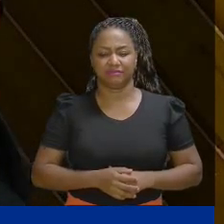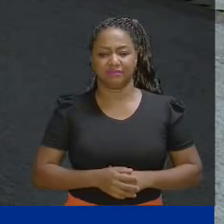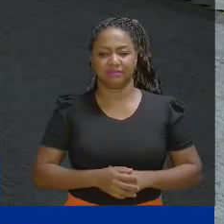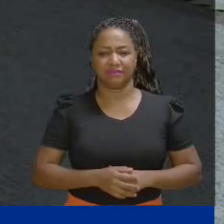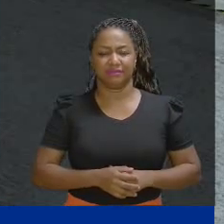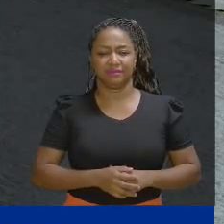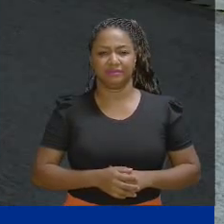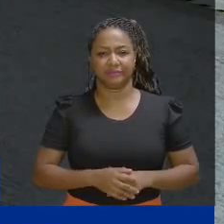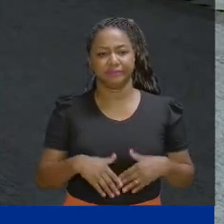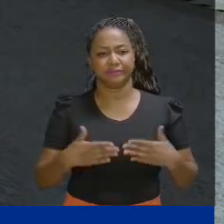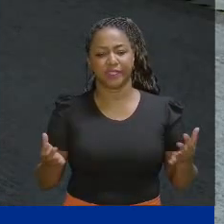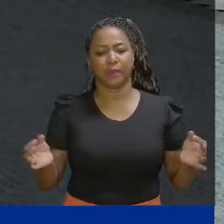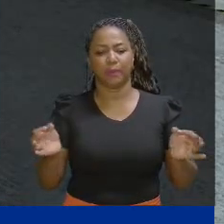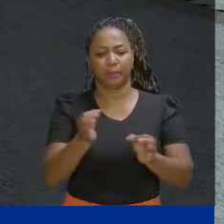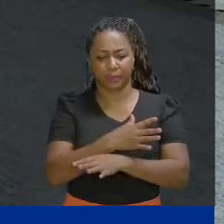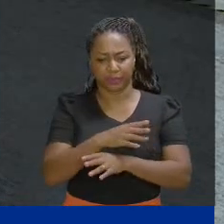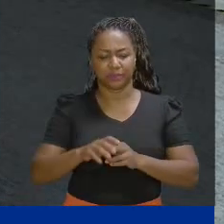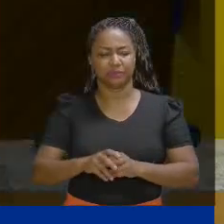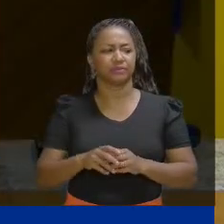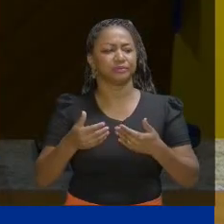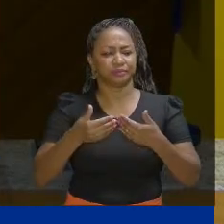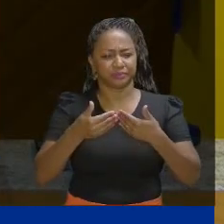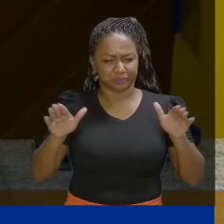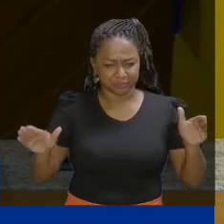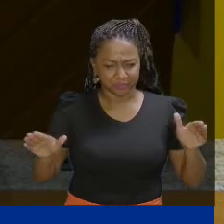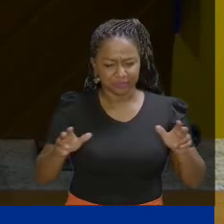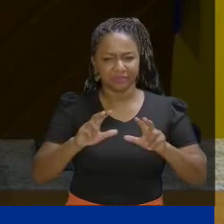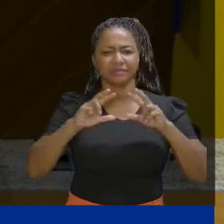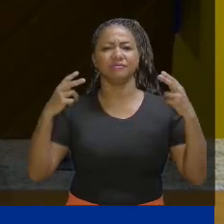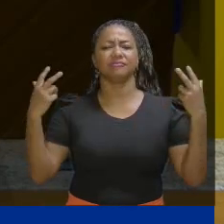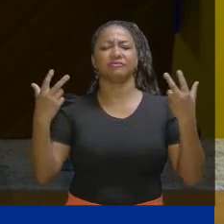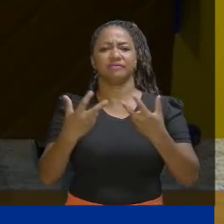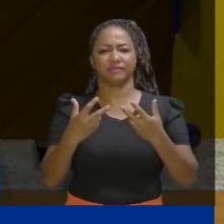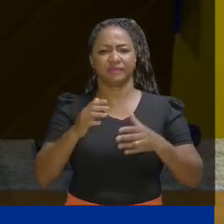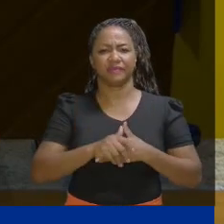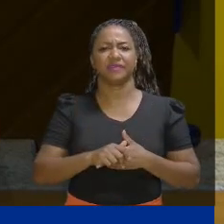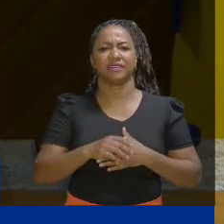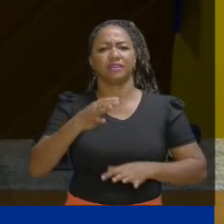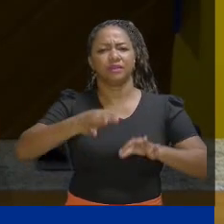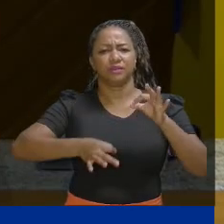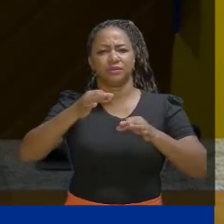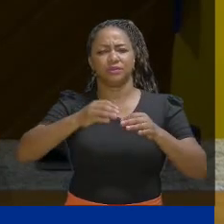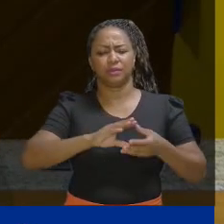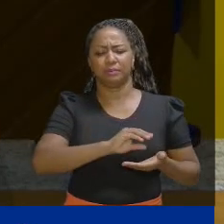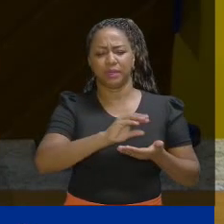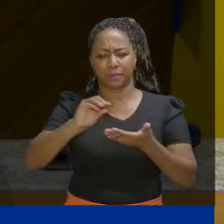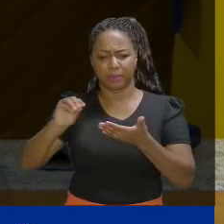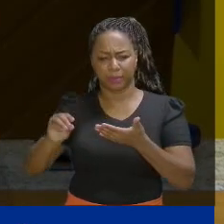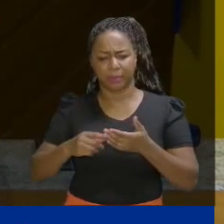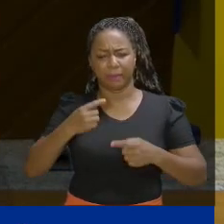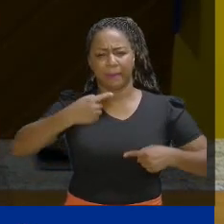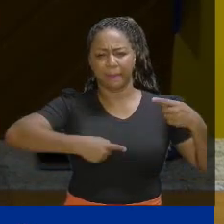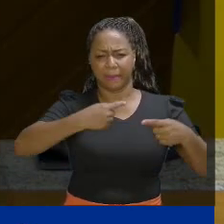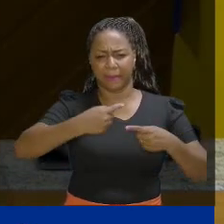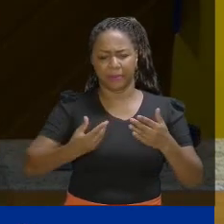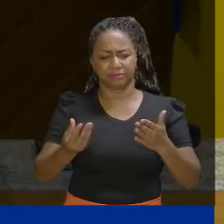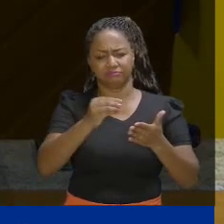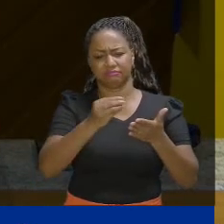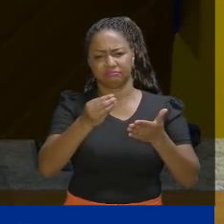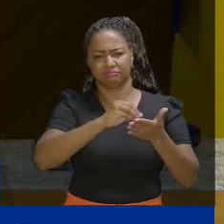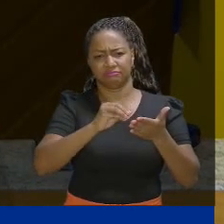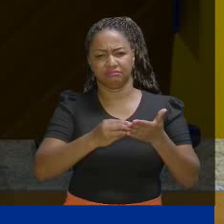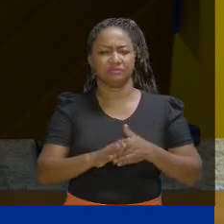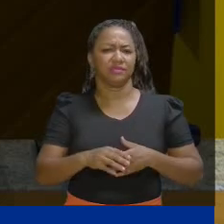Perfeito. Então pronto, havendo quórum, declaro aberta a nossa sessão, submeto aos pares a ata da sessão de sexta-feira, se não houver